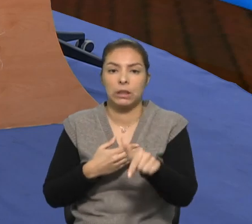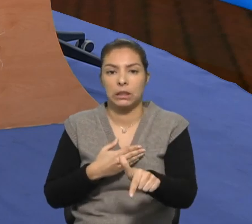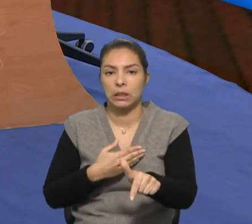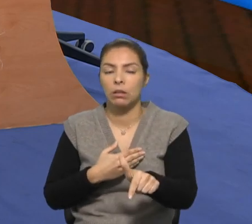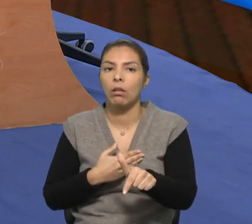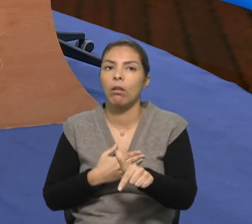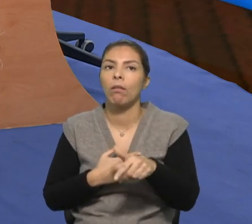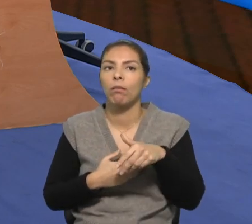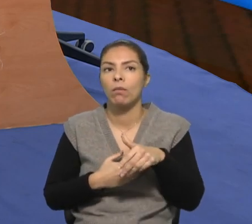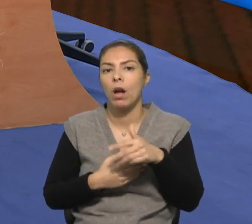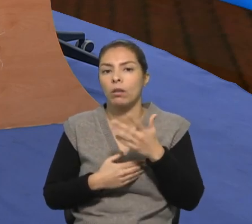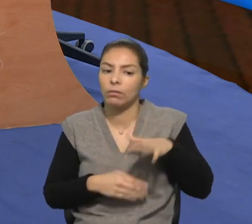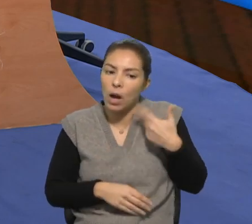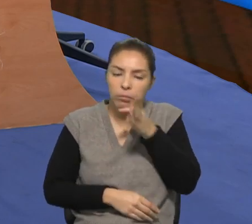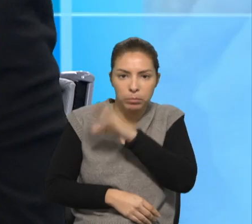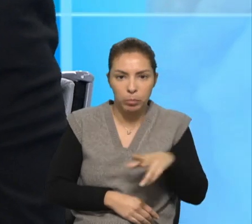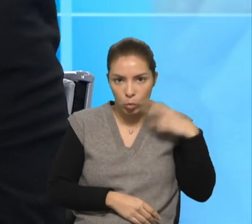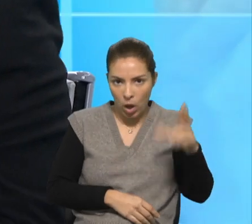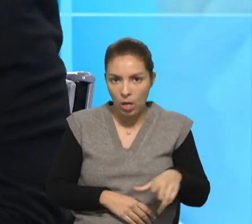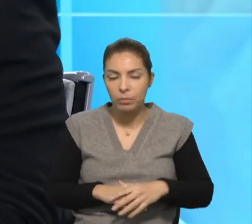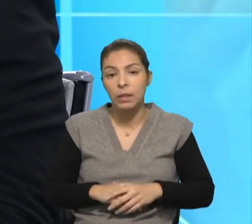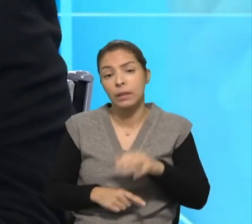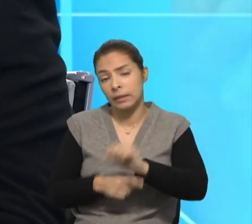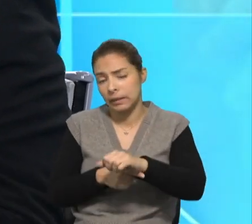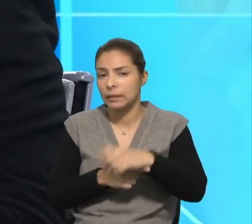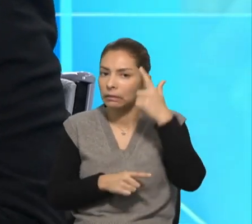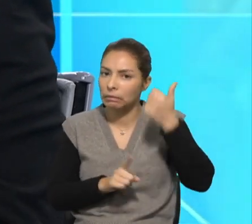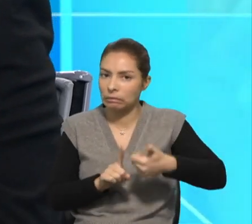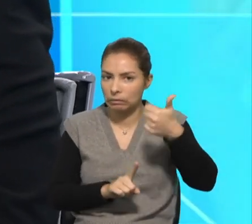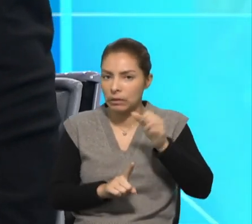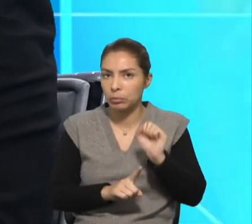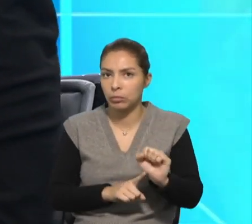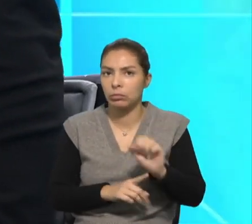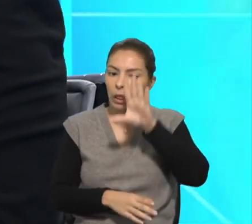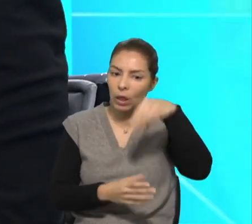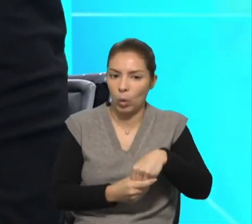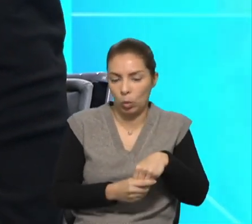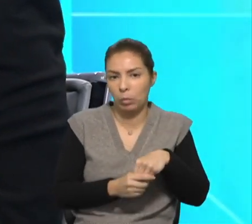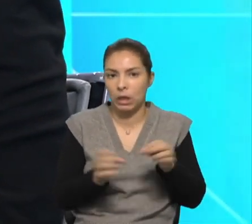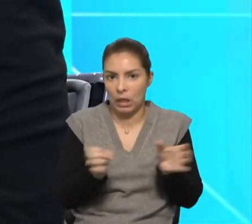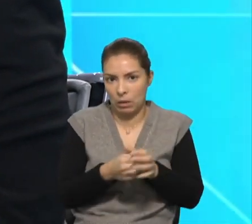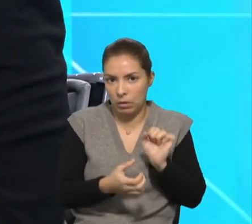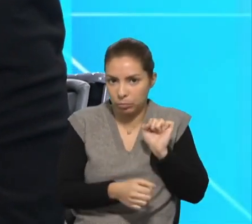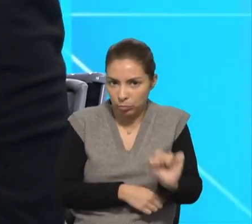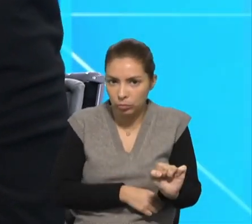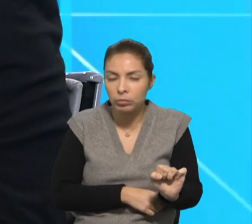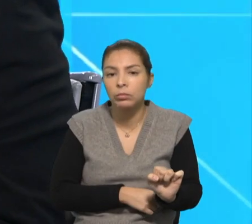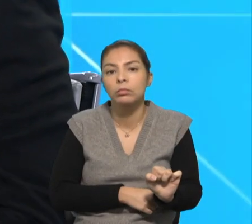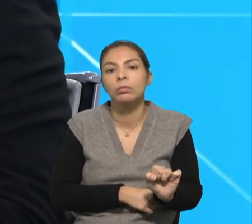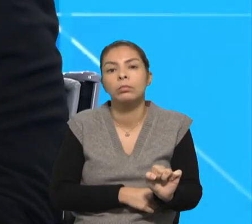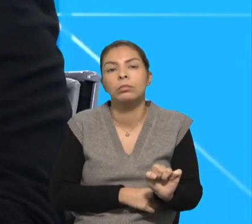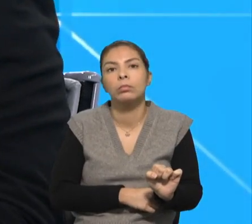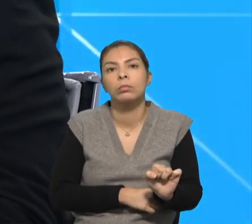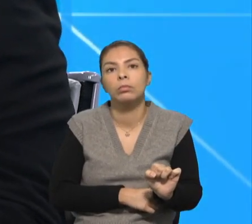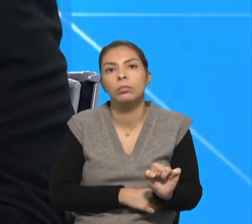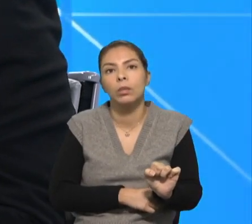implementar o documento em Portugal? Sim, a estratégia é que sejam aqueles que estão nas dioceses, as equipas sinodais e os próprios conselhos pastorais, que lideram